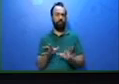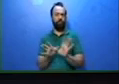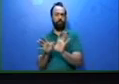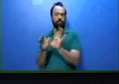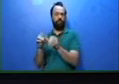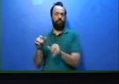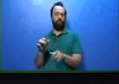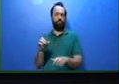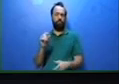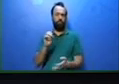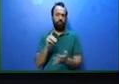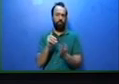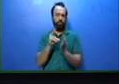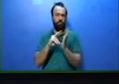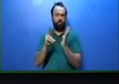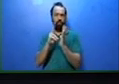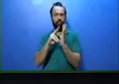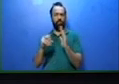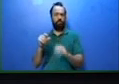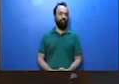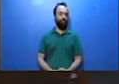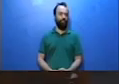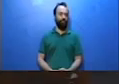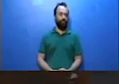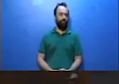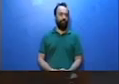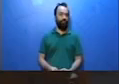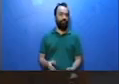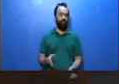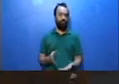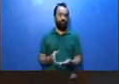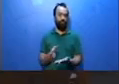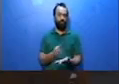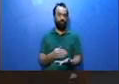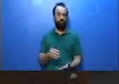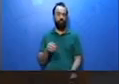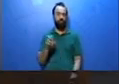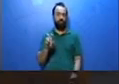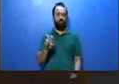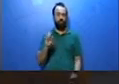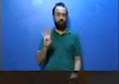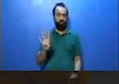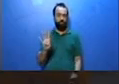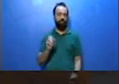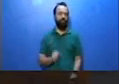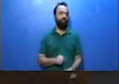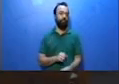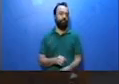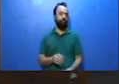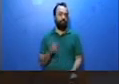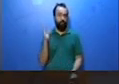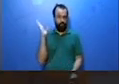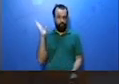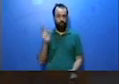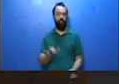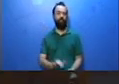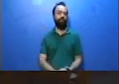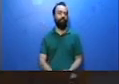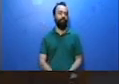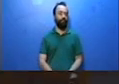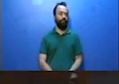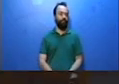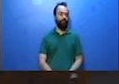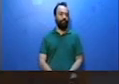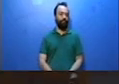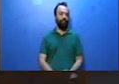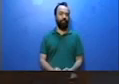para se proteger com seus guarda-chuvas, né? Página 54 ainda, aí no seu material, tá?